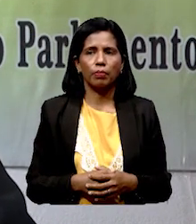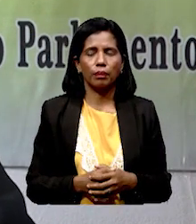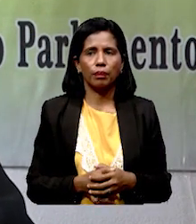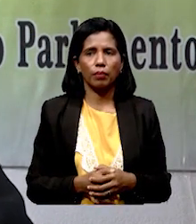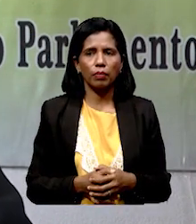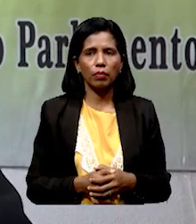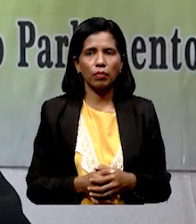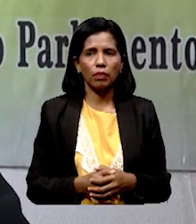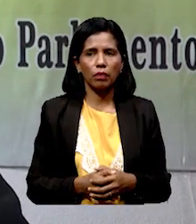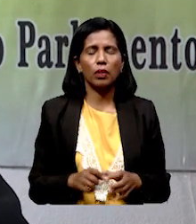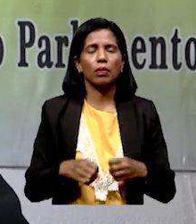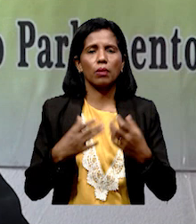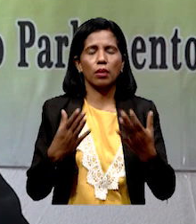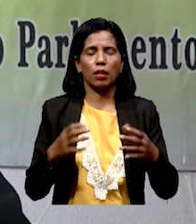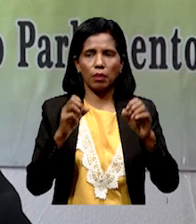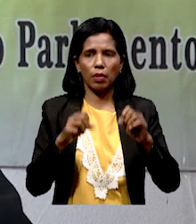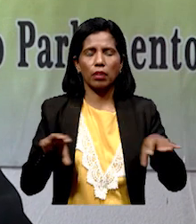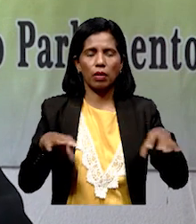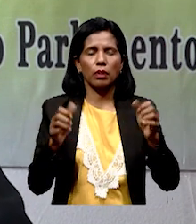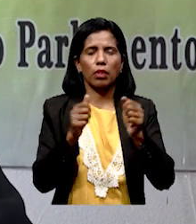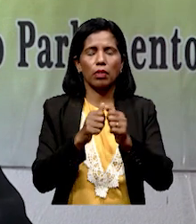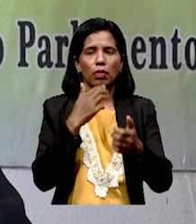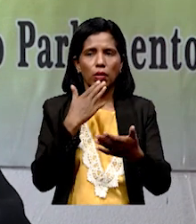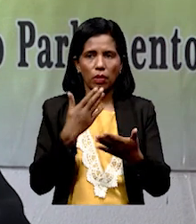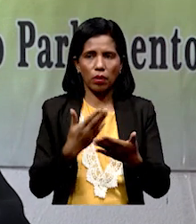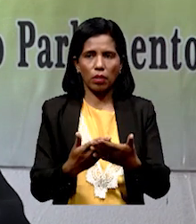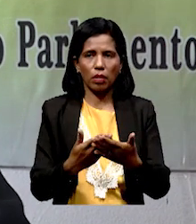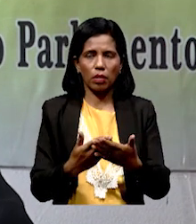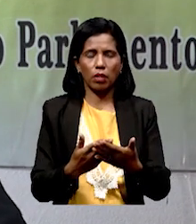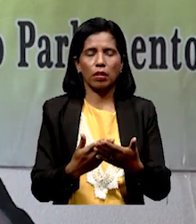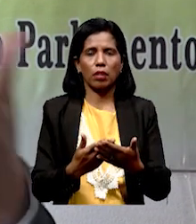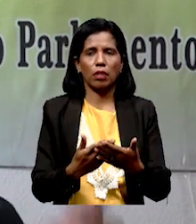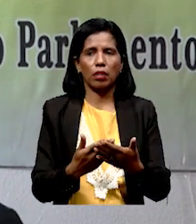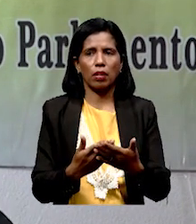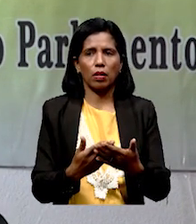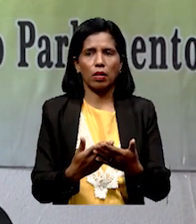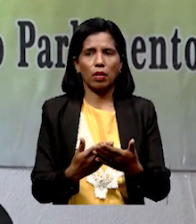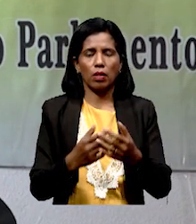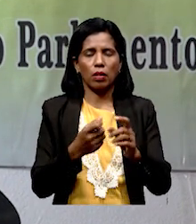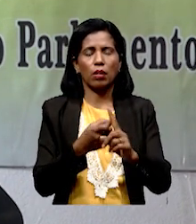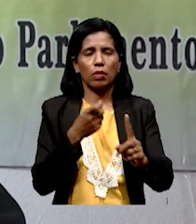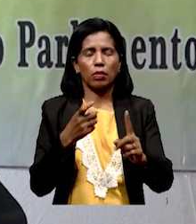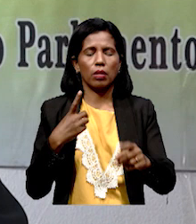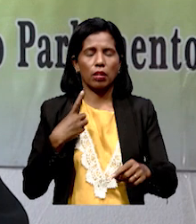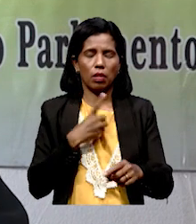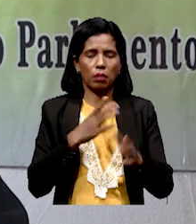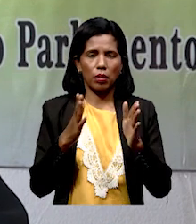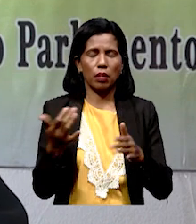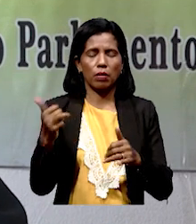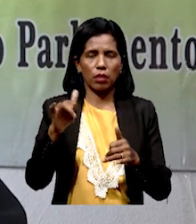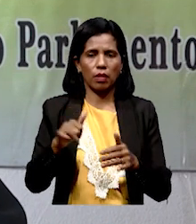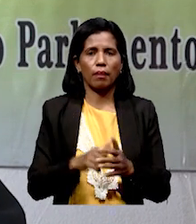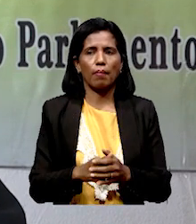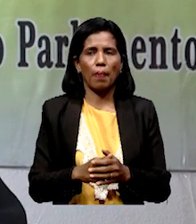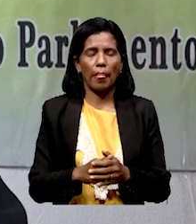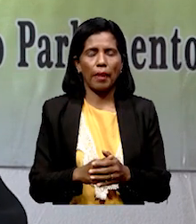Então, alunçamos agora coordena por dia para ter bela prensa formulário, né, e o senhor deputado Sira. No entanto, formulário